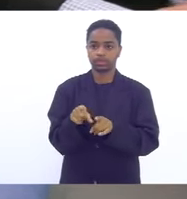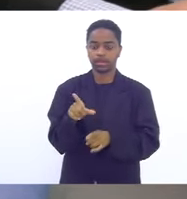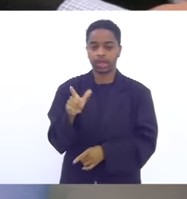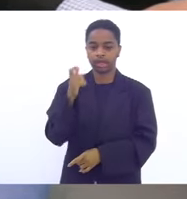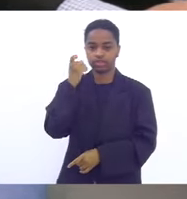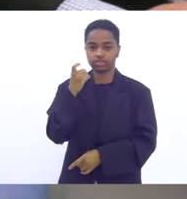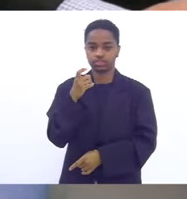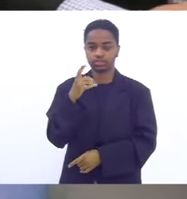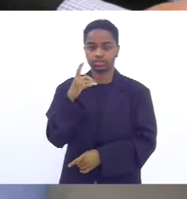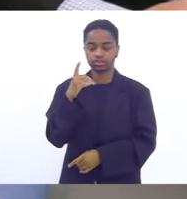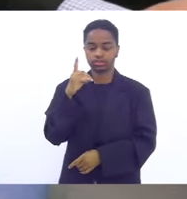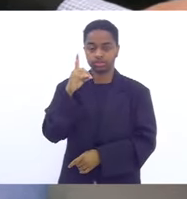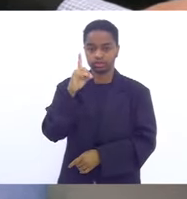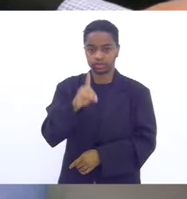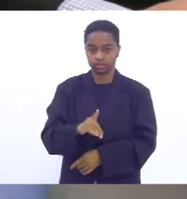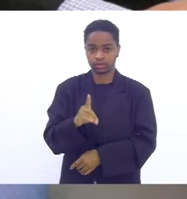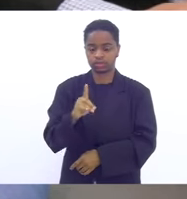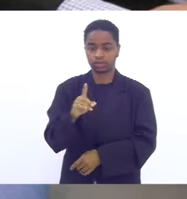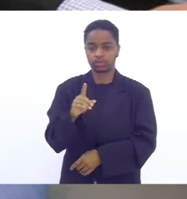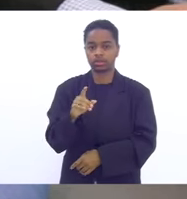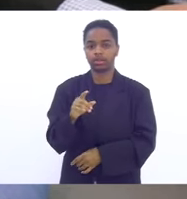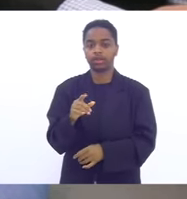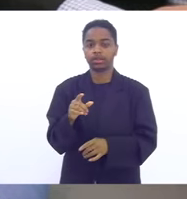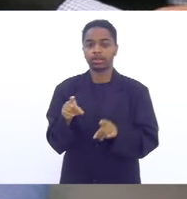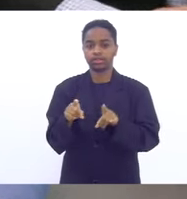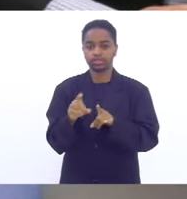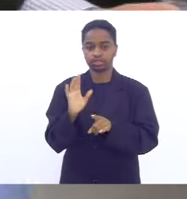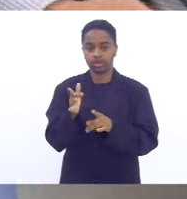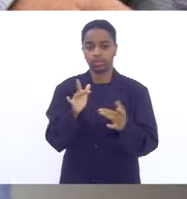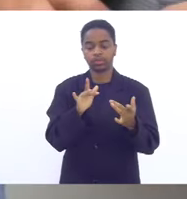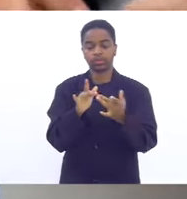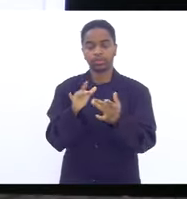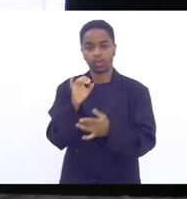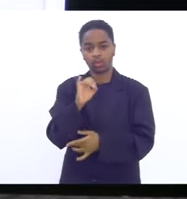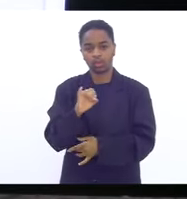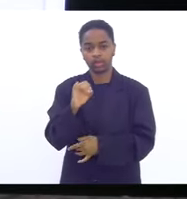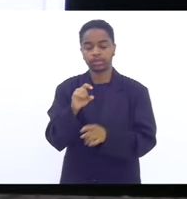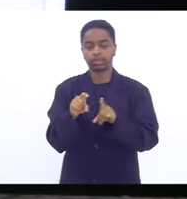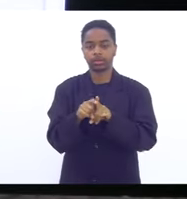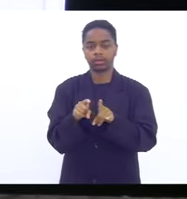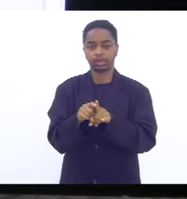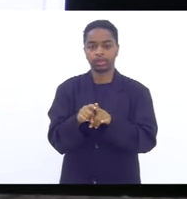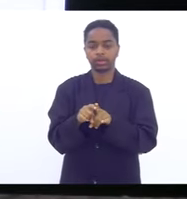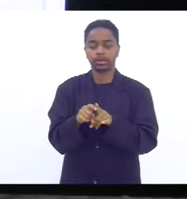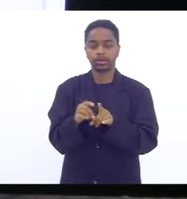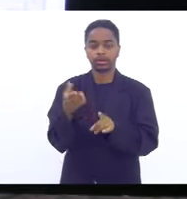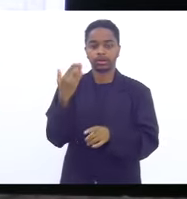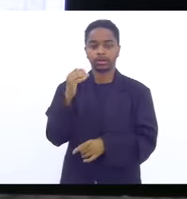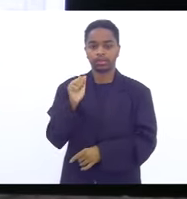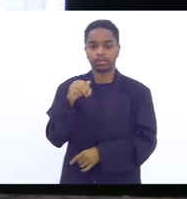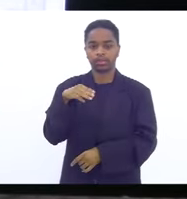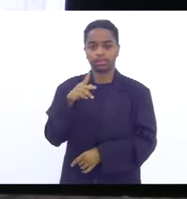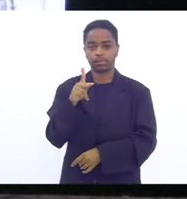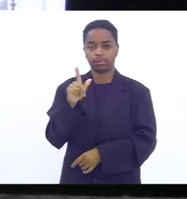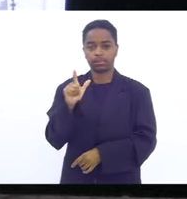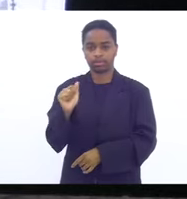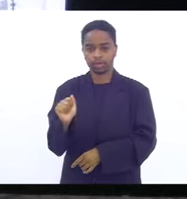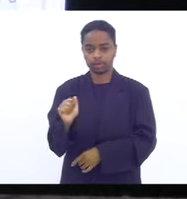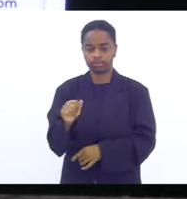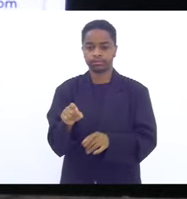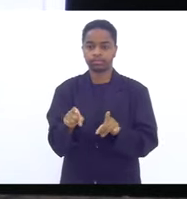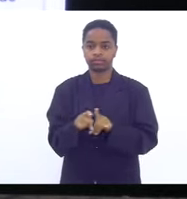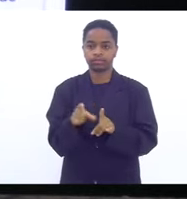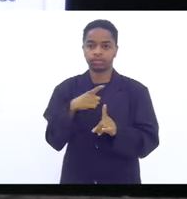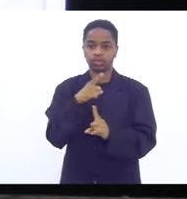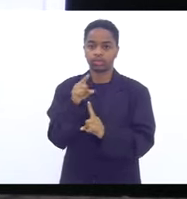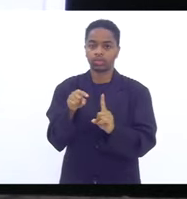da Light, com passagem na Oi, com passagem também na antiga Ampla, né? Hoje Enel, com o